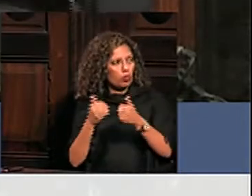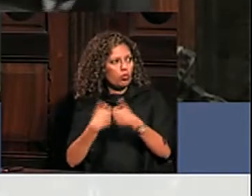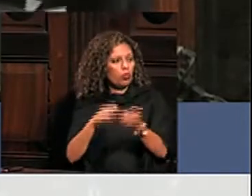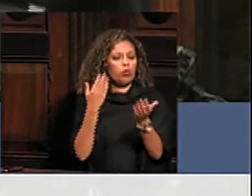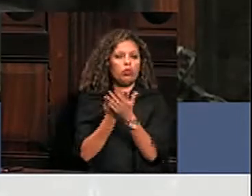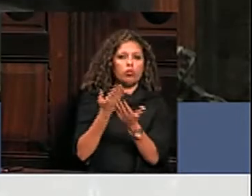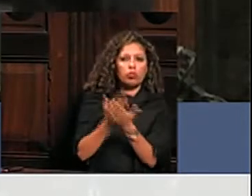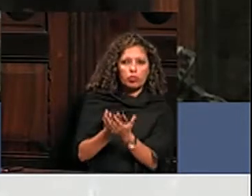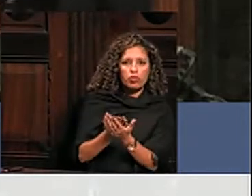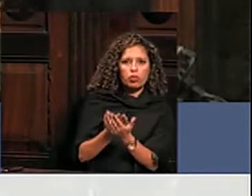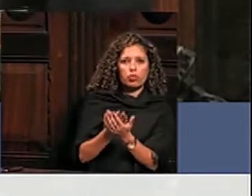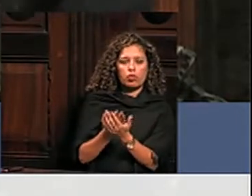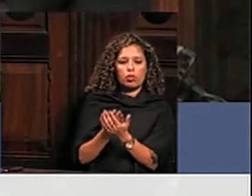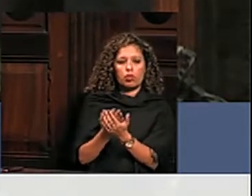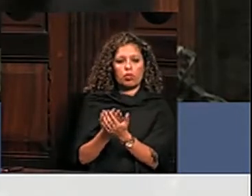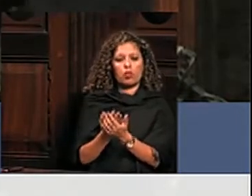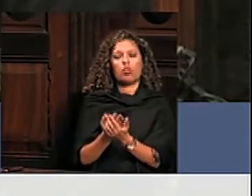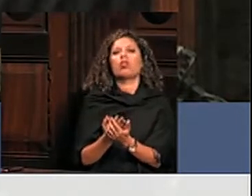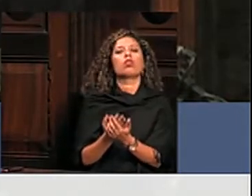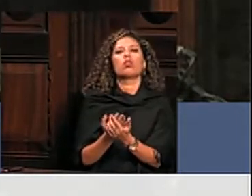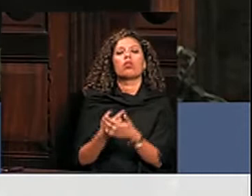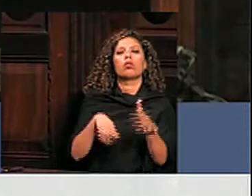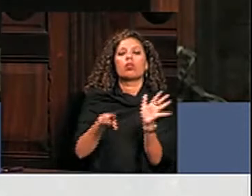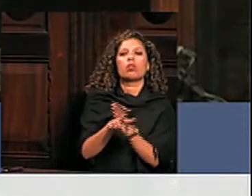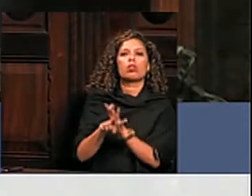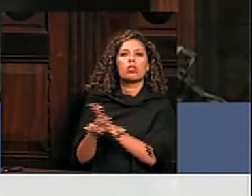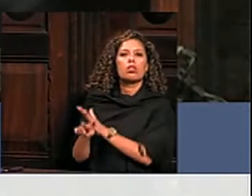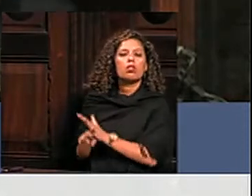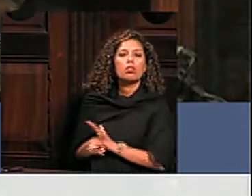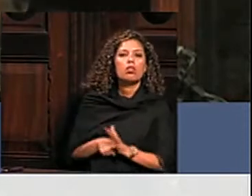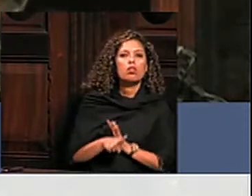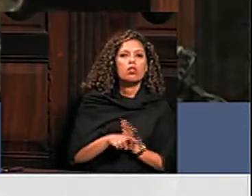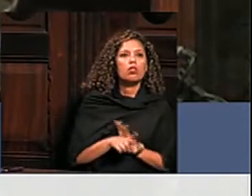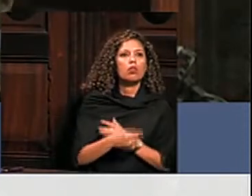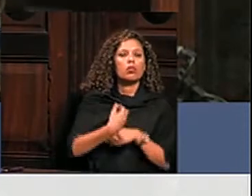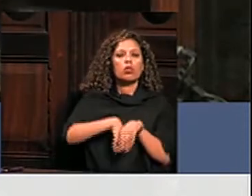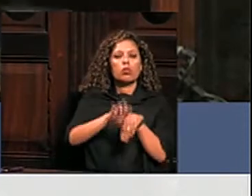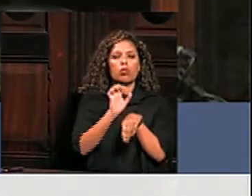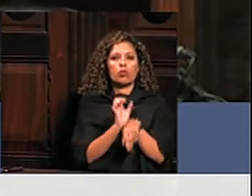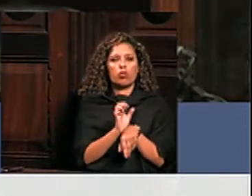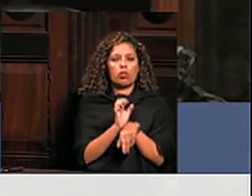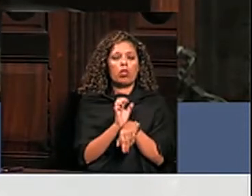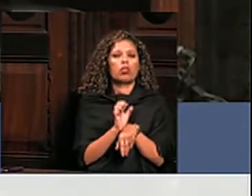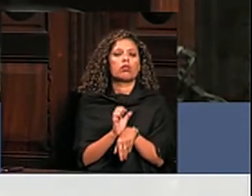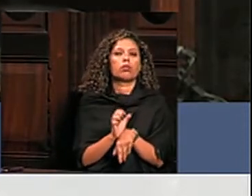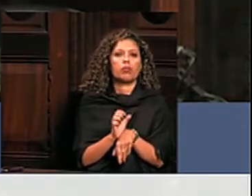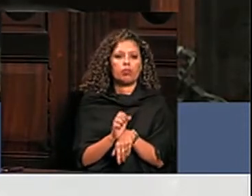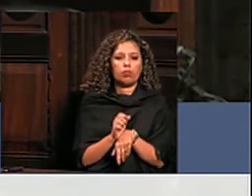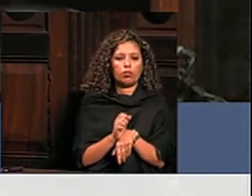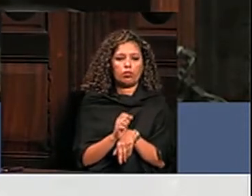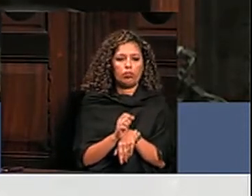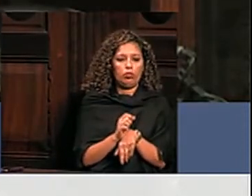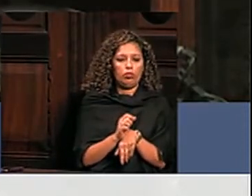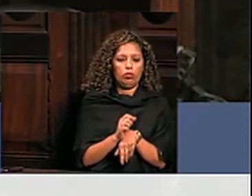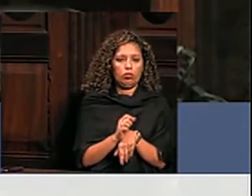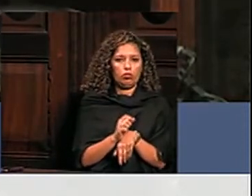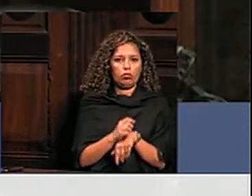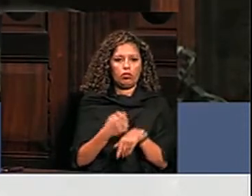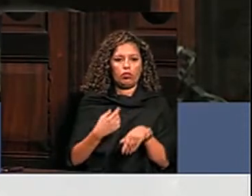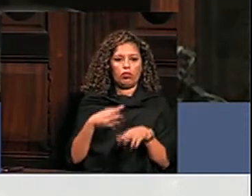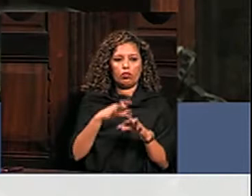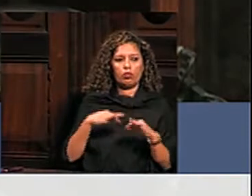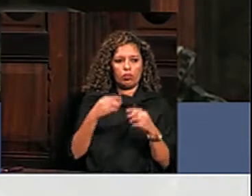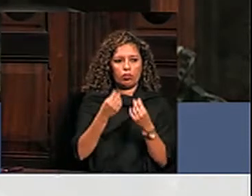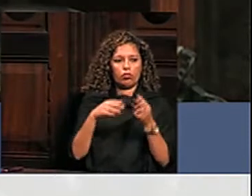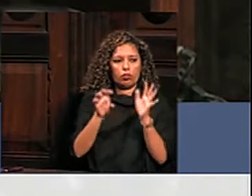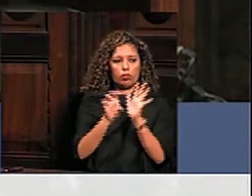tributação, controle da arrecadação estadual, fiscalização dos tributos estaduais, do orçamento, finanças, fiscalização financeira e controles, as emendas de